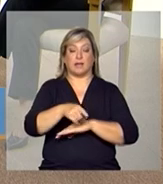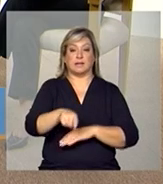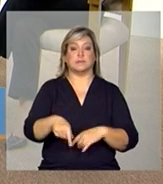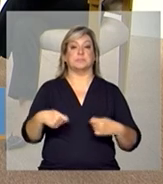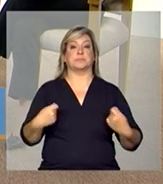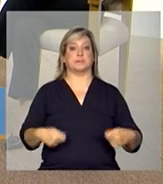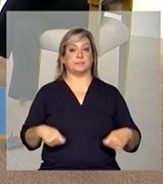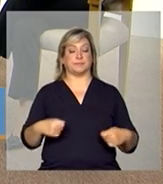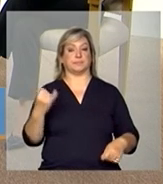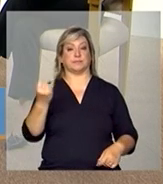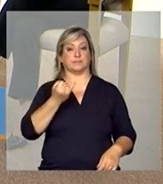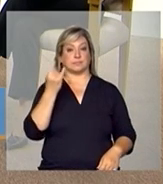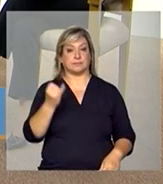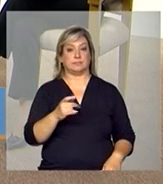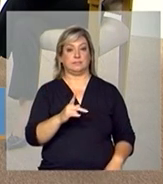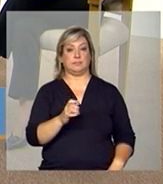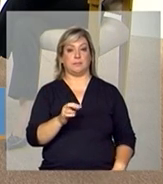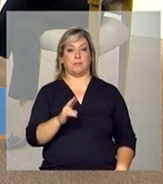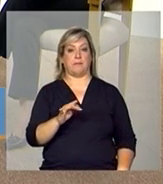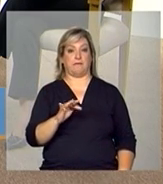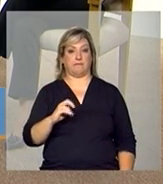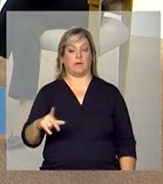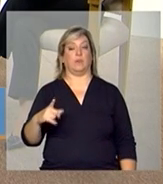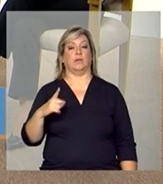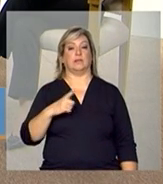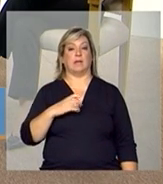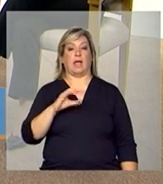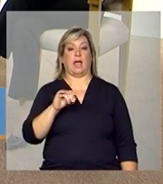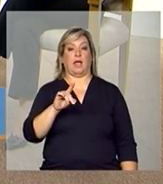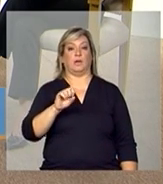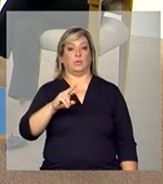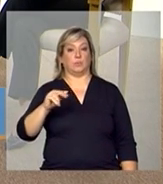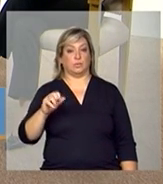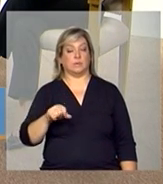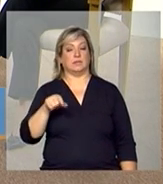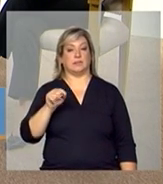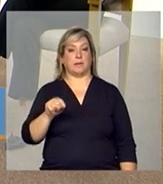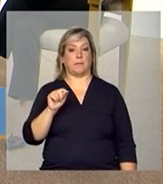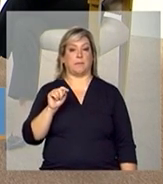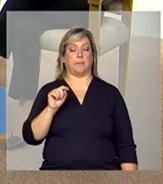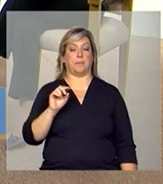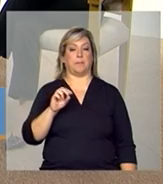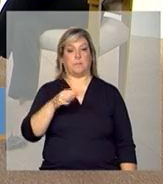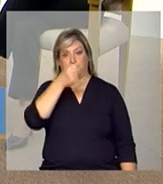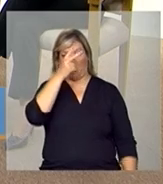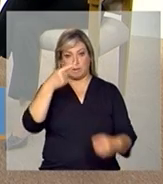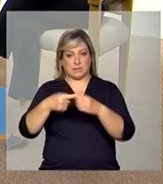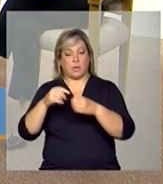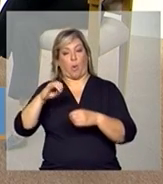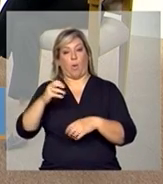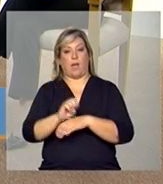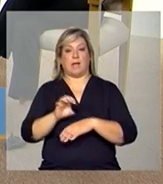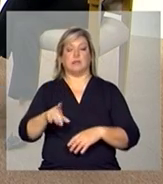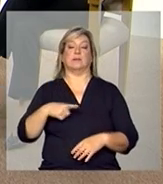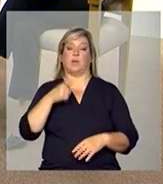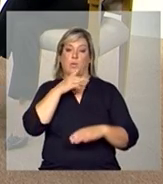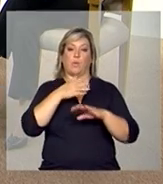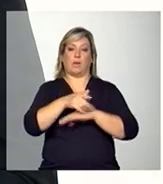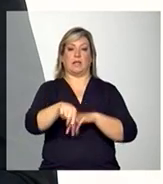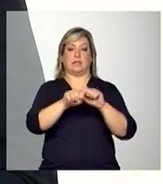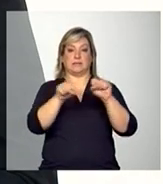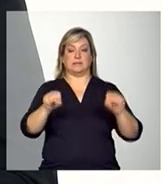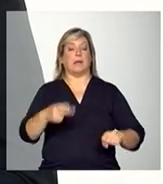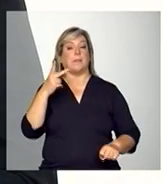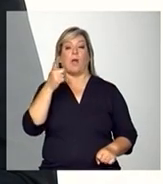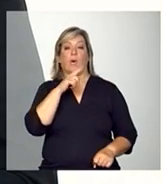é importante ter o perfil de cadsuas pon município ou cadsuas pon estado você tem acesso acess esse sistema para acessá-lo